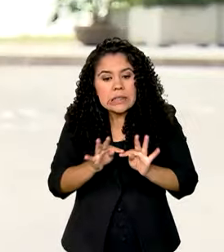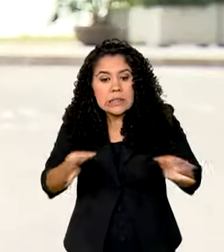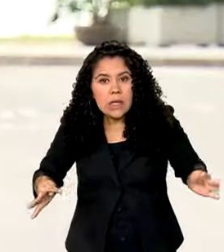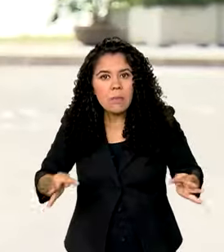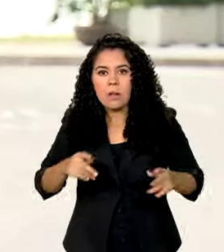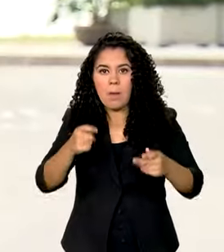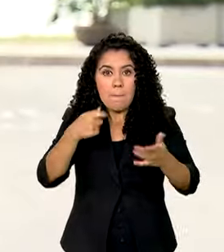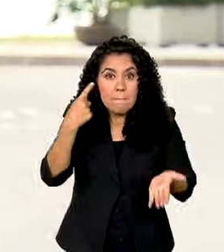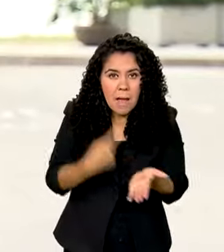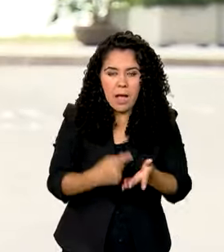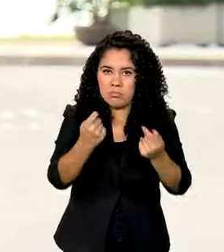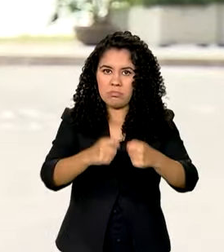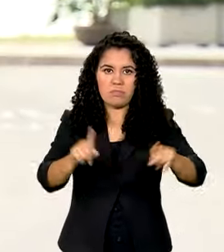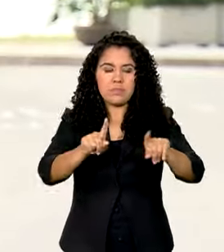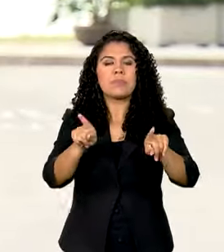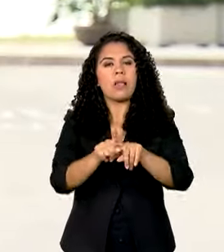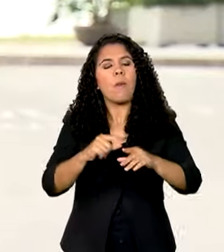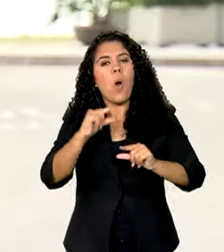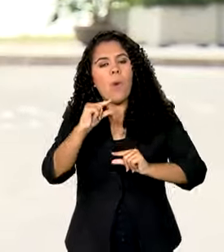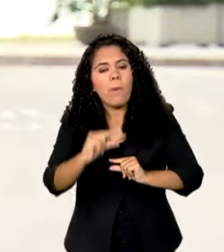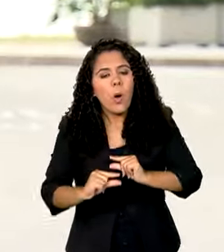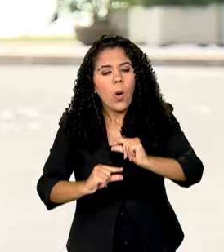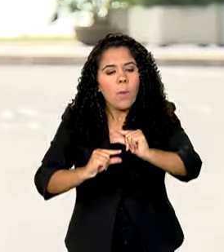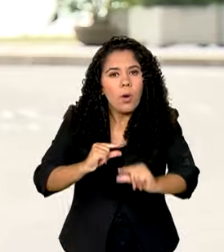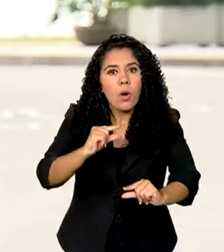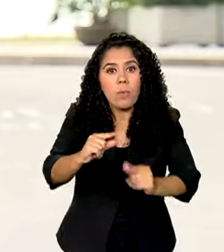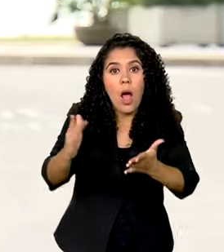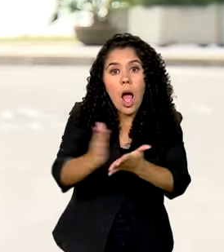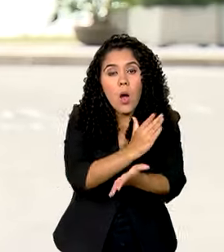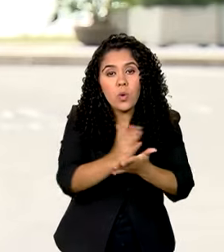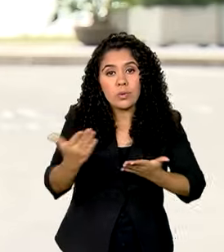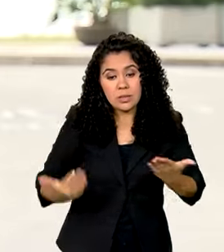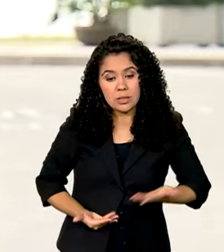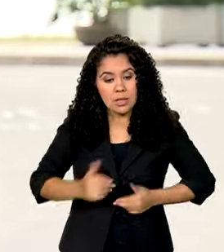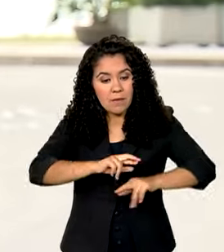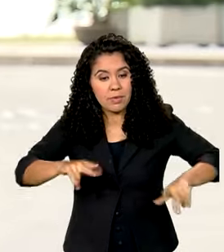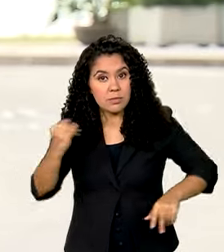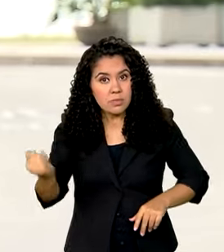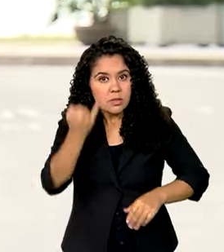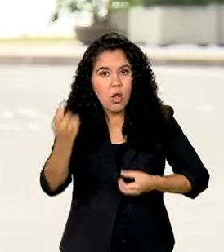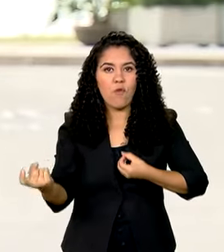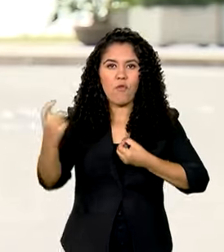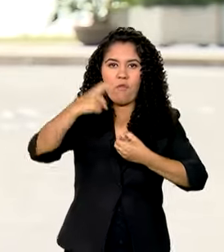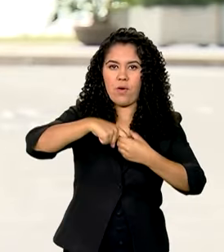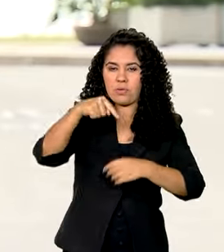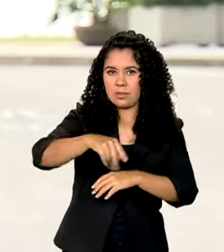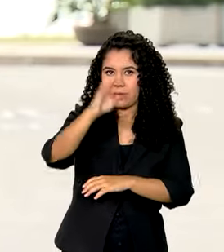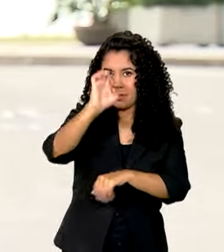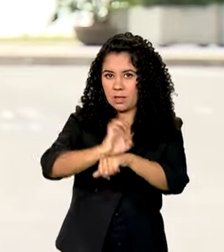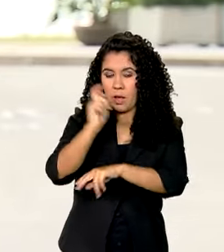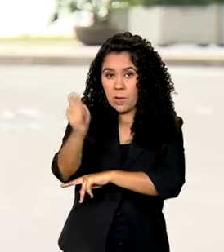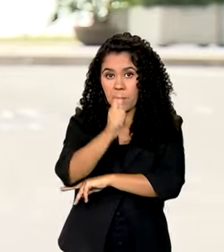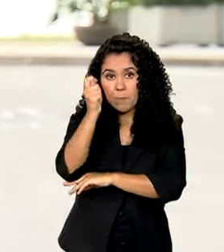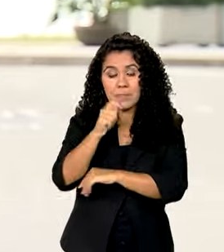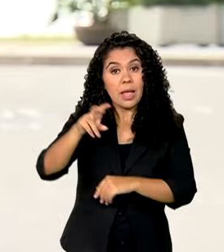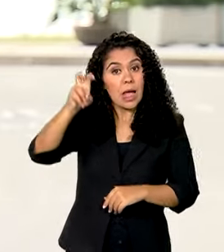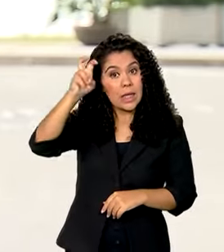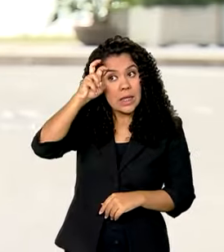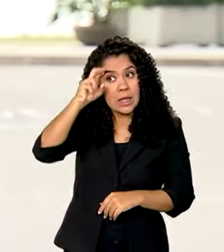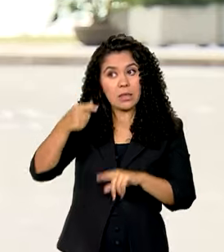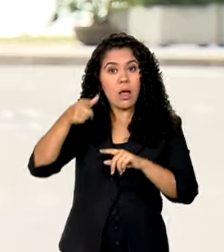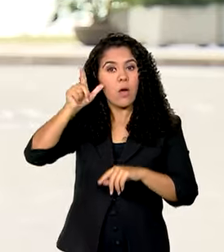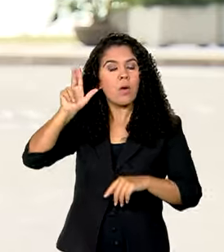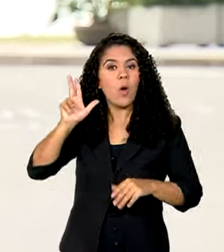Bom, e pouco a pouco os serviços essenciais vão retornando ao Rio Grande do Sul. Nesta quinta-feira, os trens voltaram a rodar